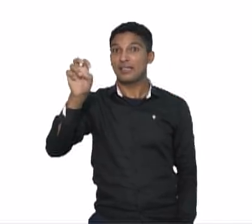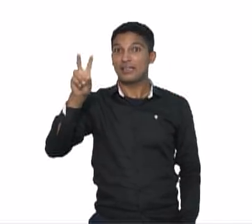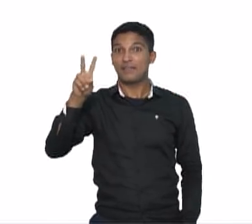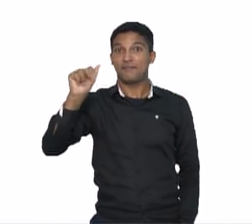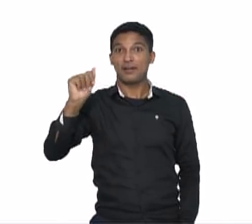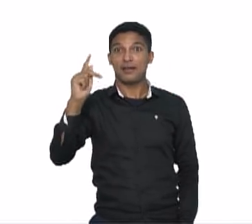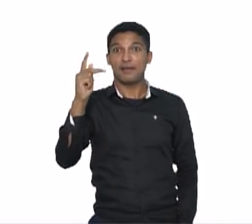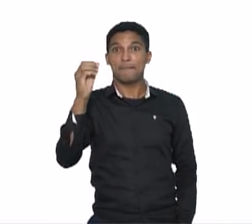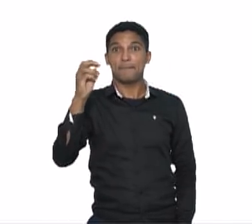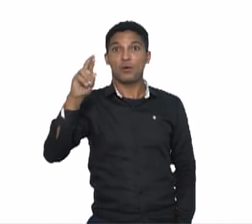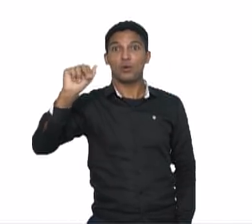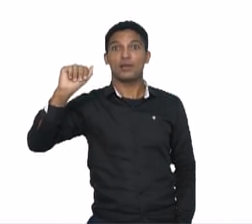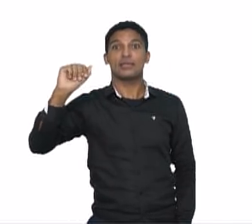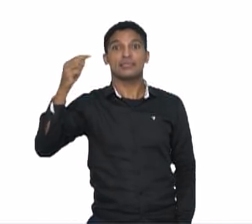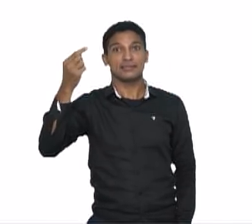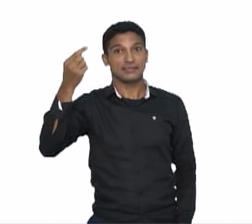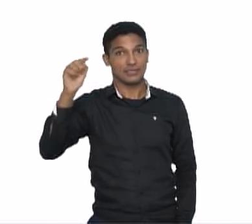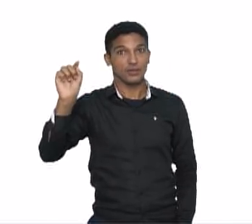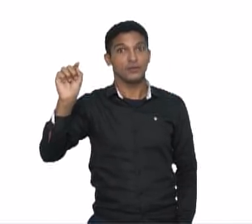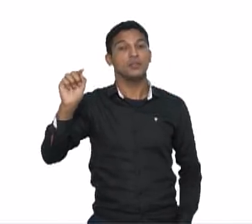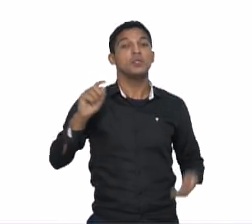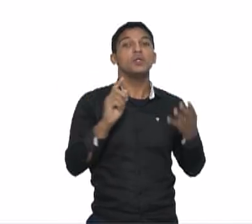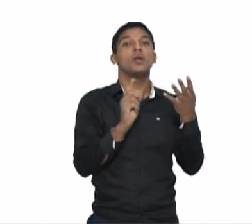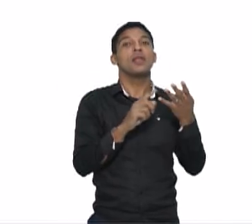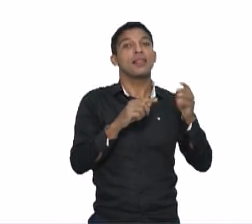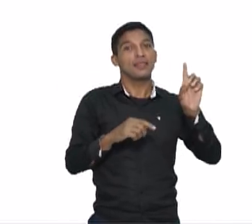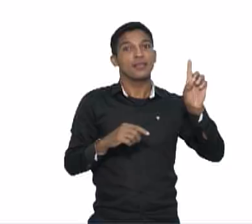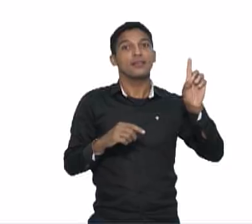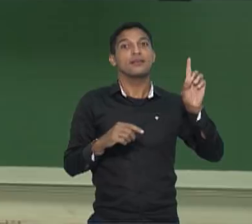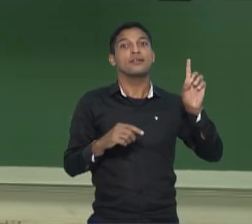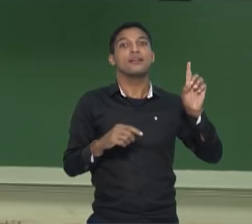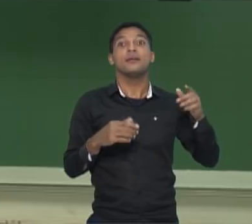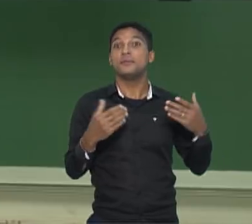evaporação, ou por último, a letra D,